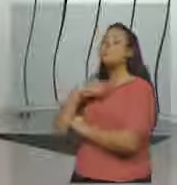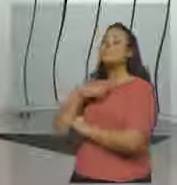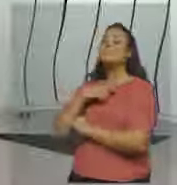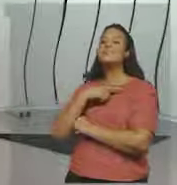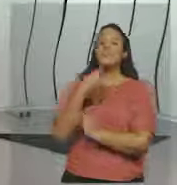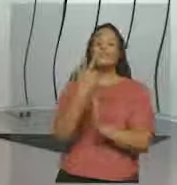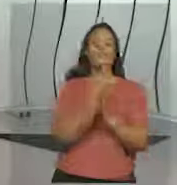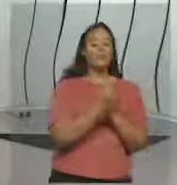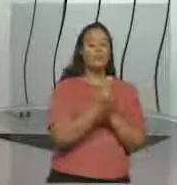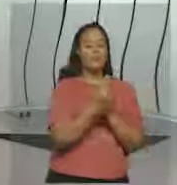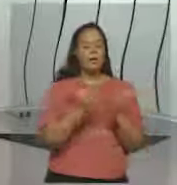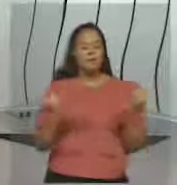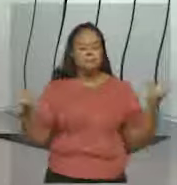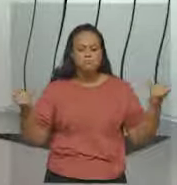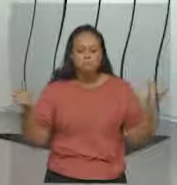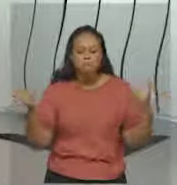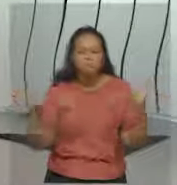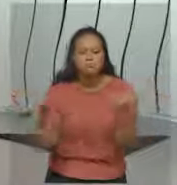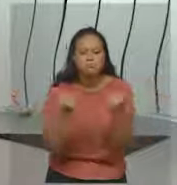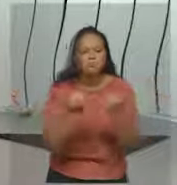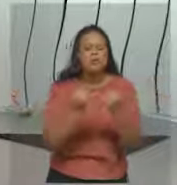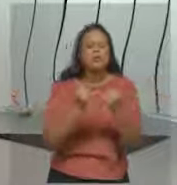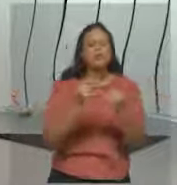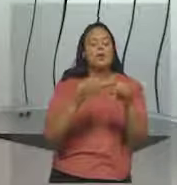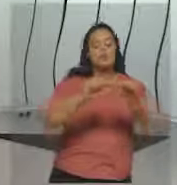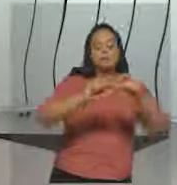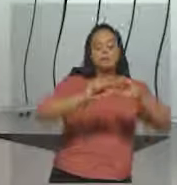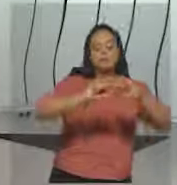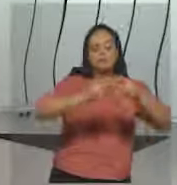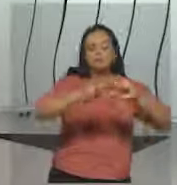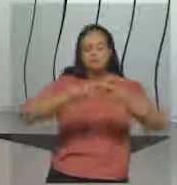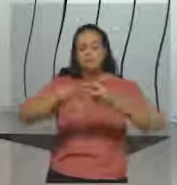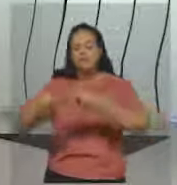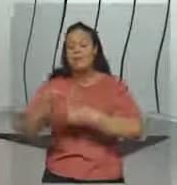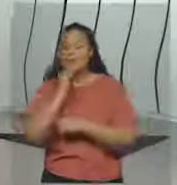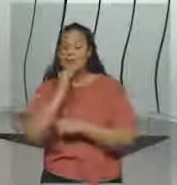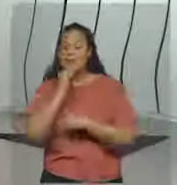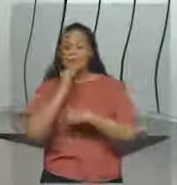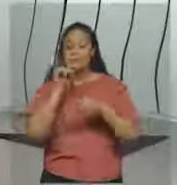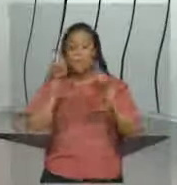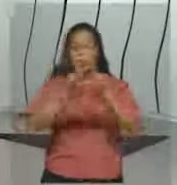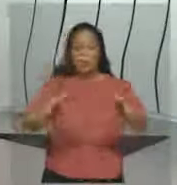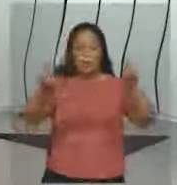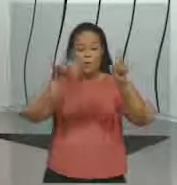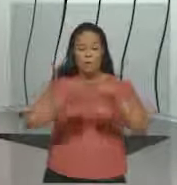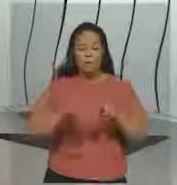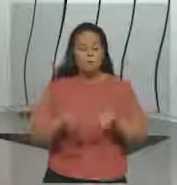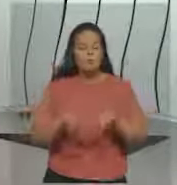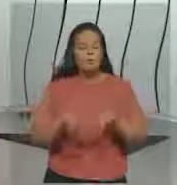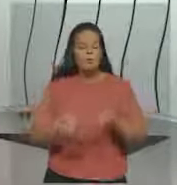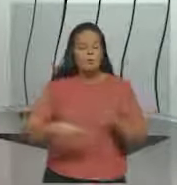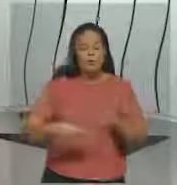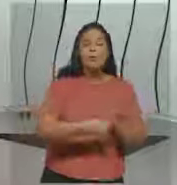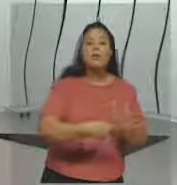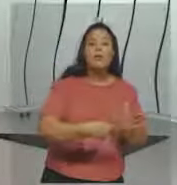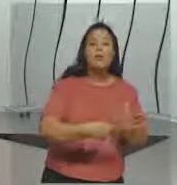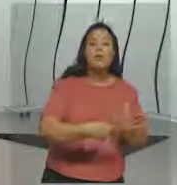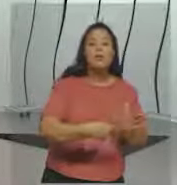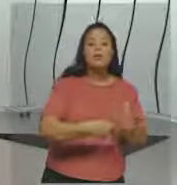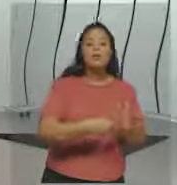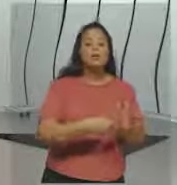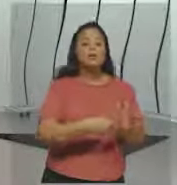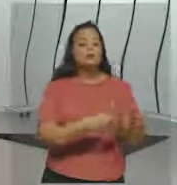circuito vai passar corrente elétrica. Quando você liga lá um computador lá na parede lá, então